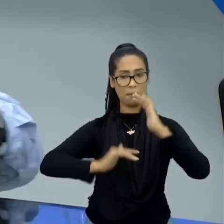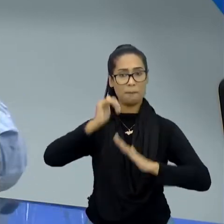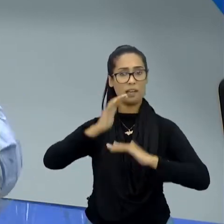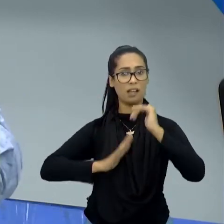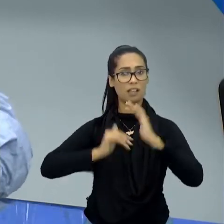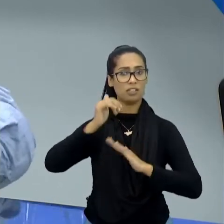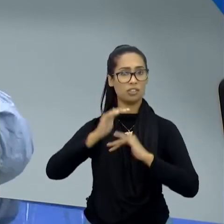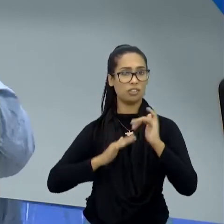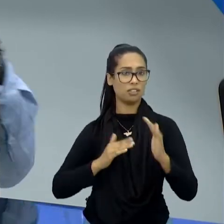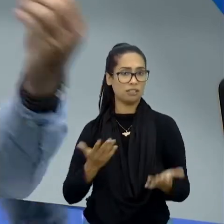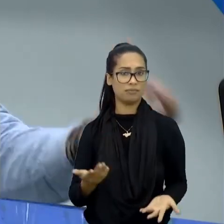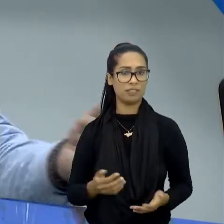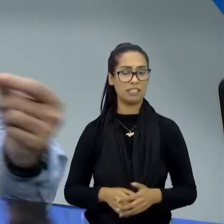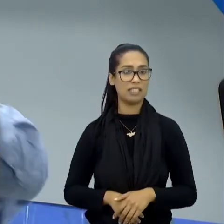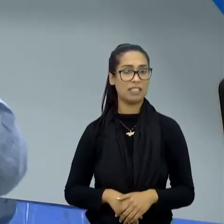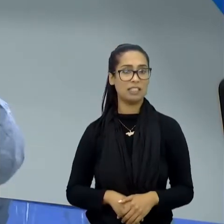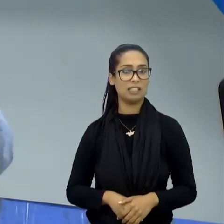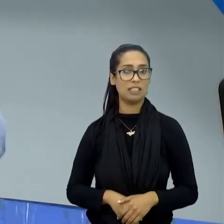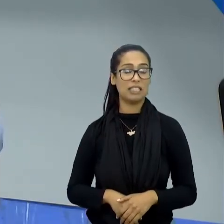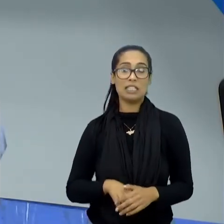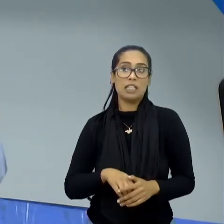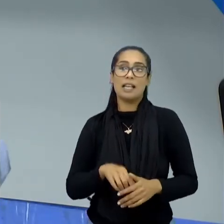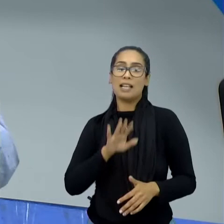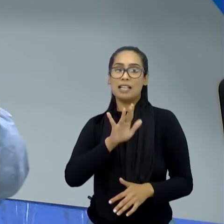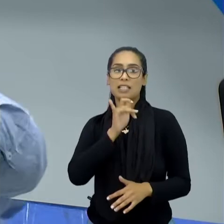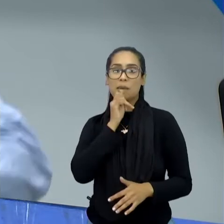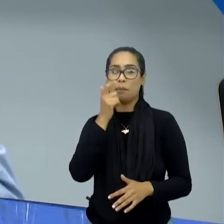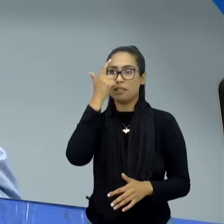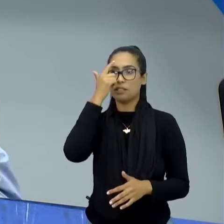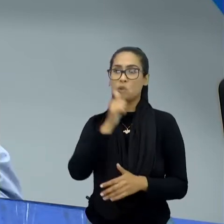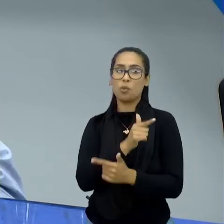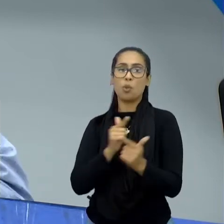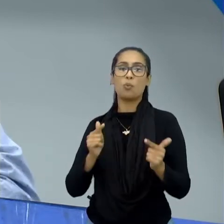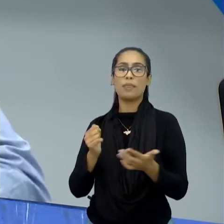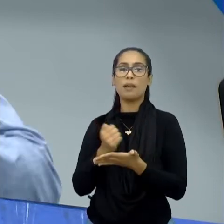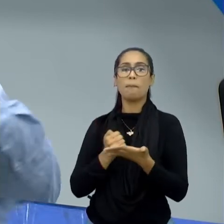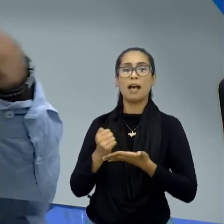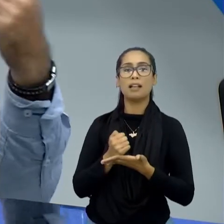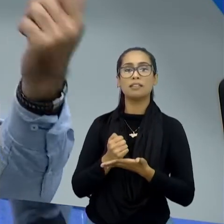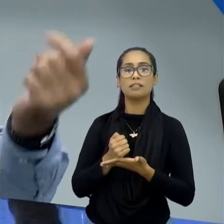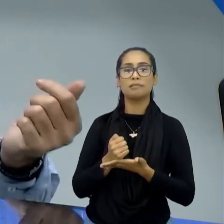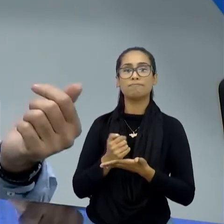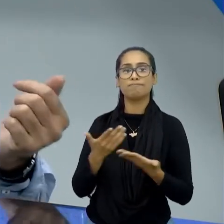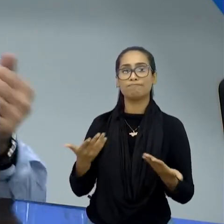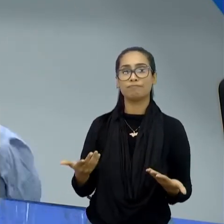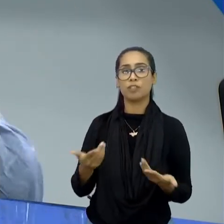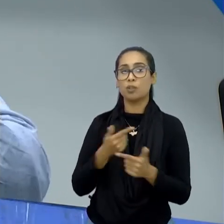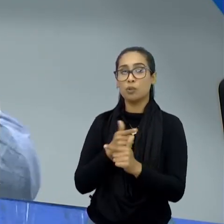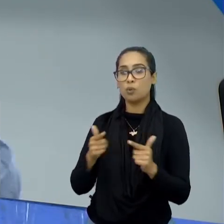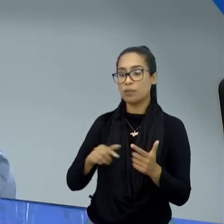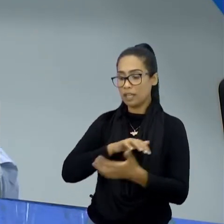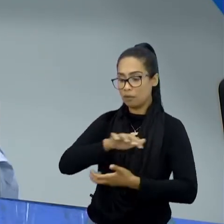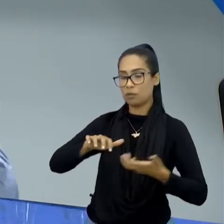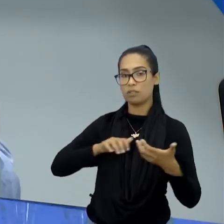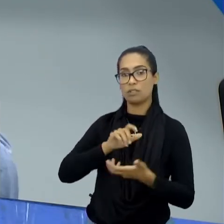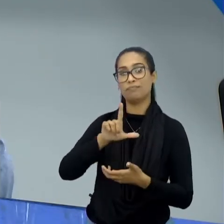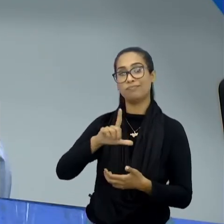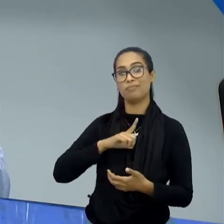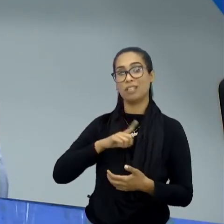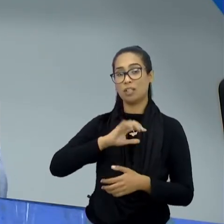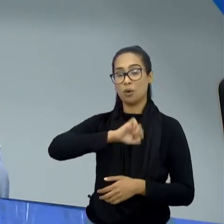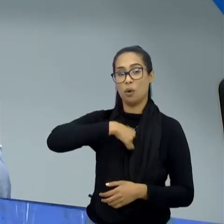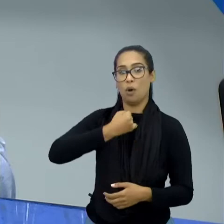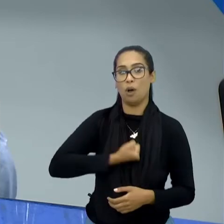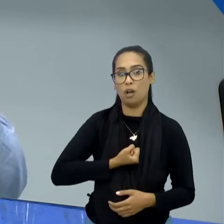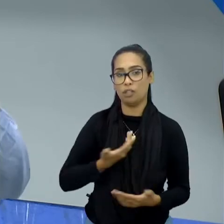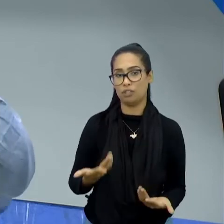poder, porque senão, acabei de falar, a gente não vai ter uma revolução, a gente vai ter uma revolta. E o que não falta de